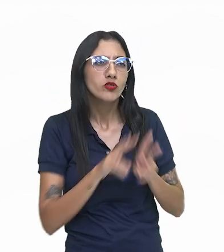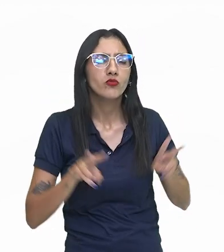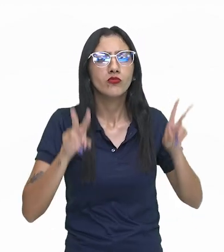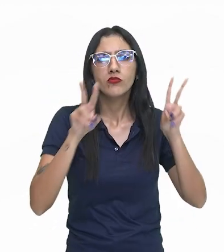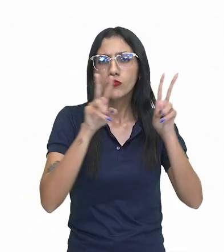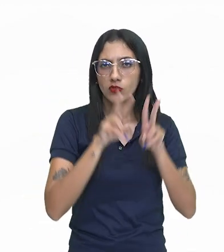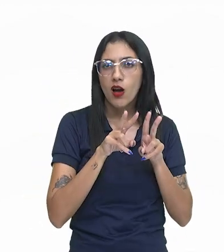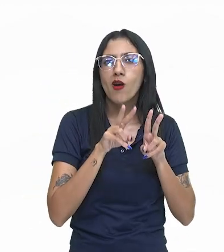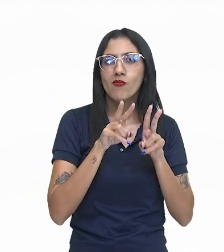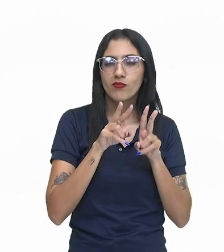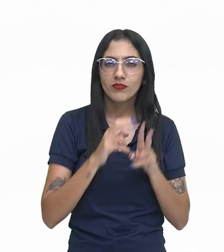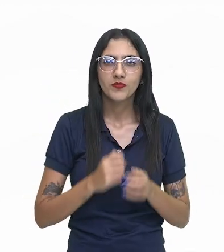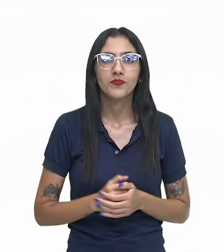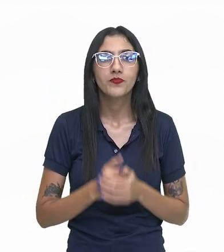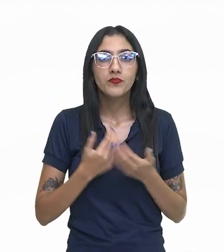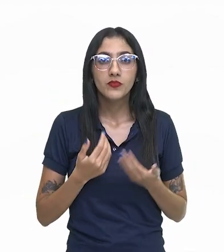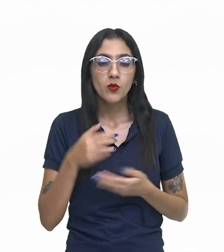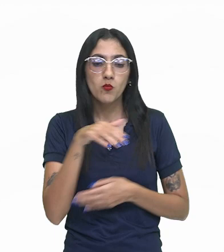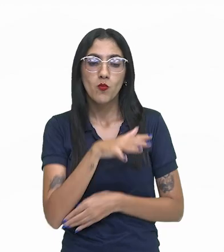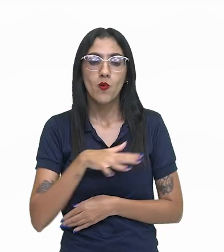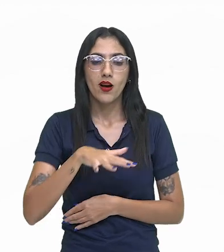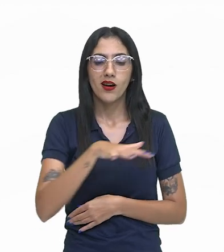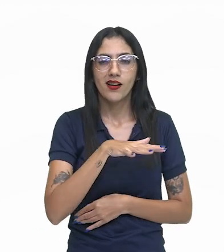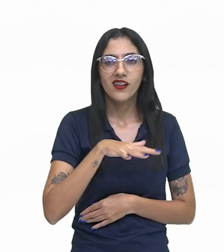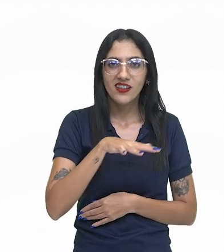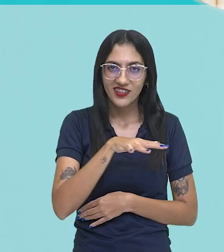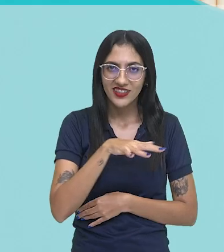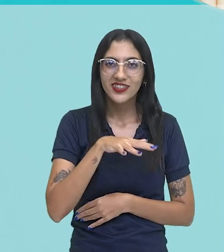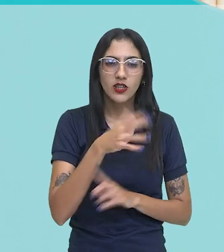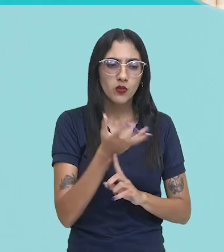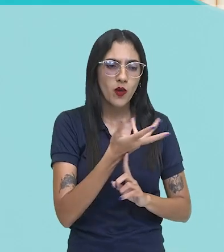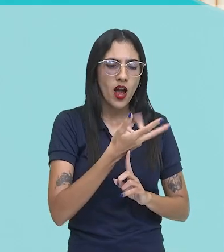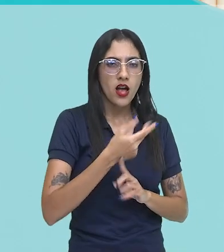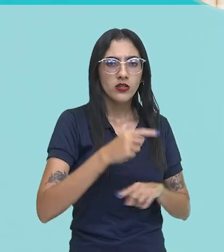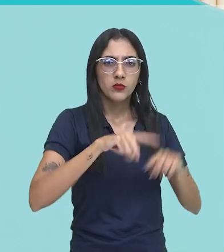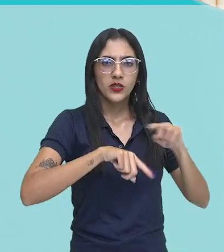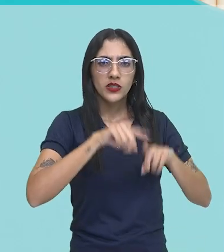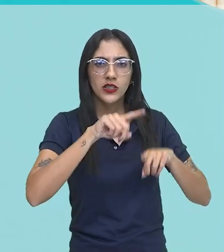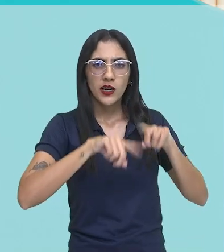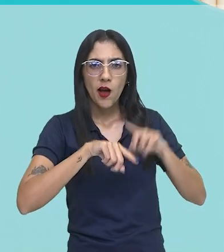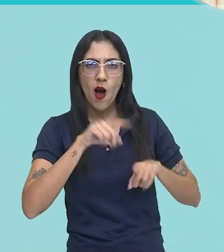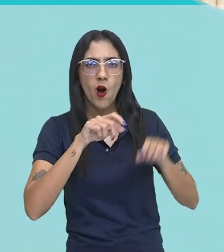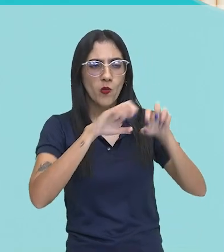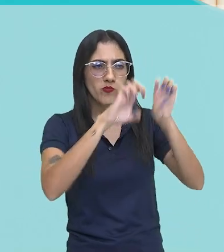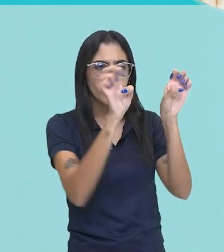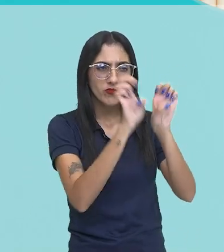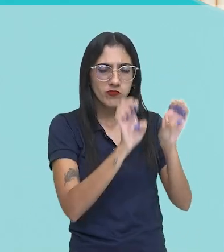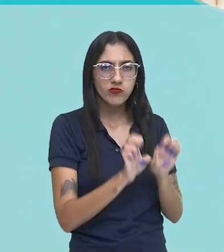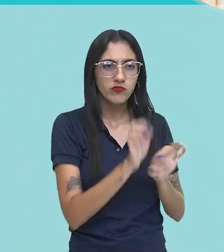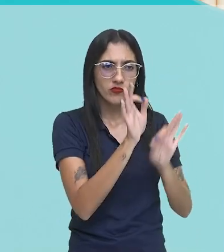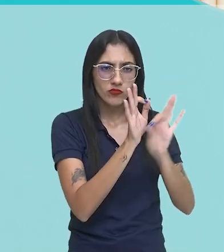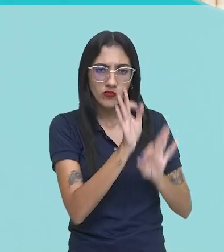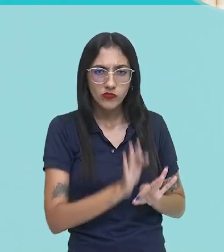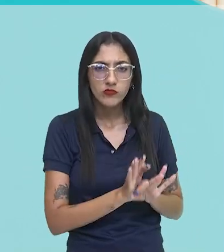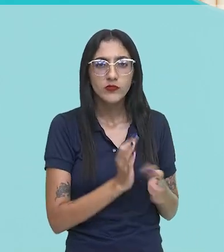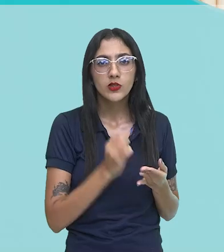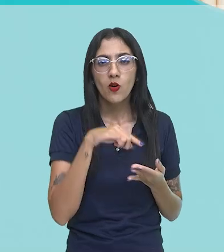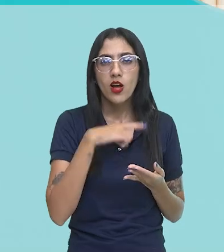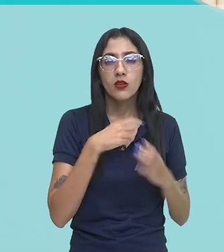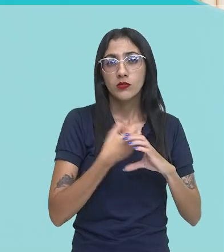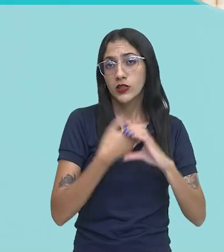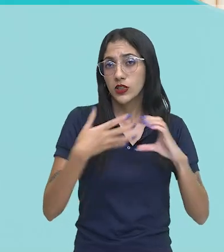Então, o espaço onde essa obra, essa instalação vai ser realizada, é um